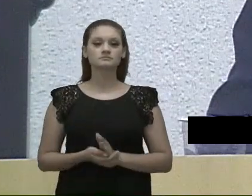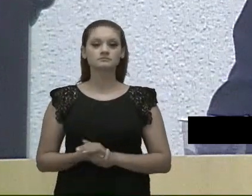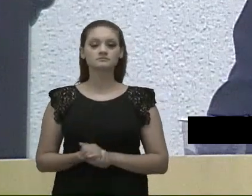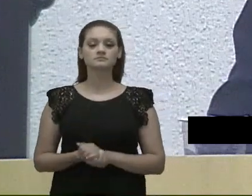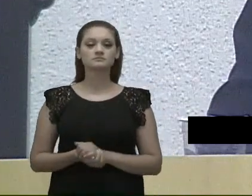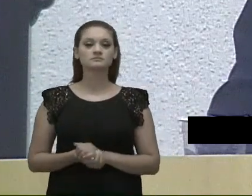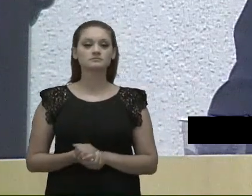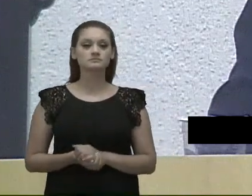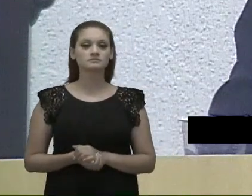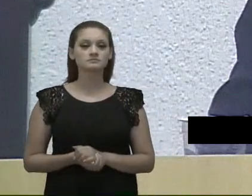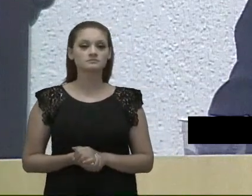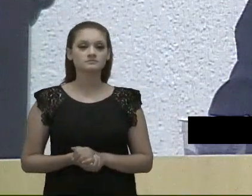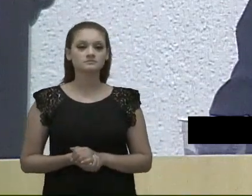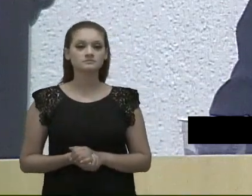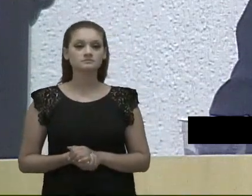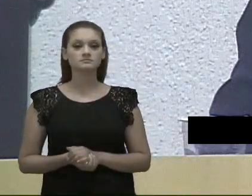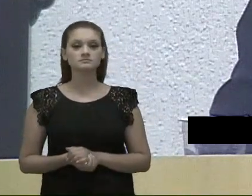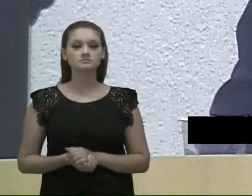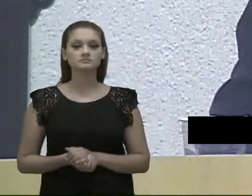depoente.